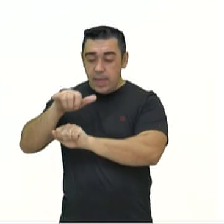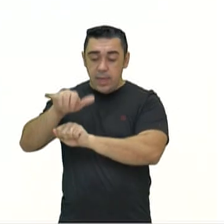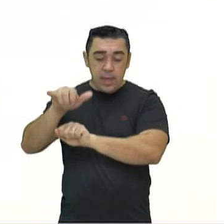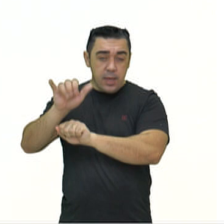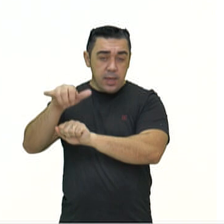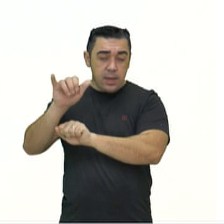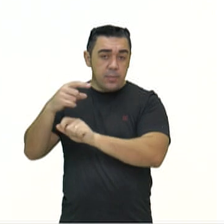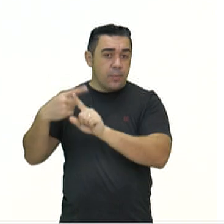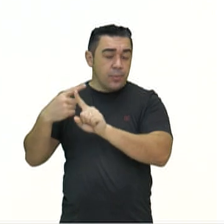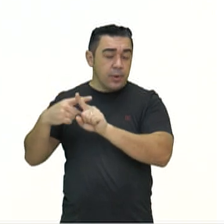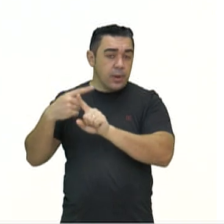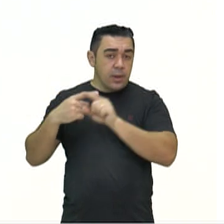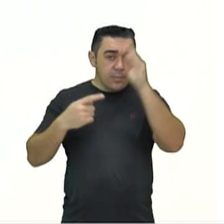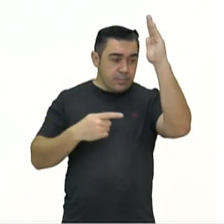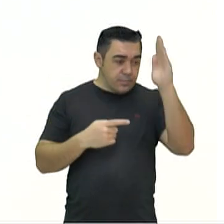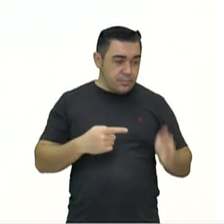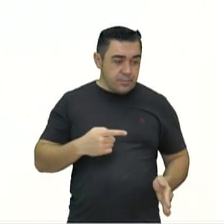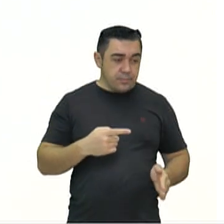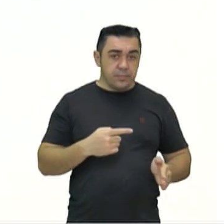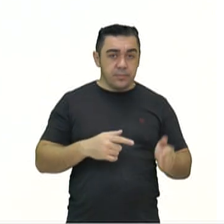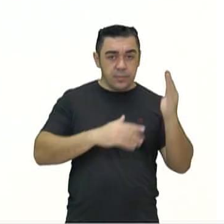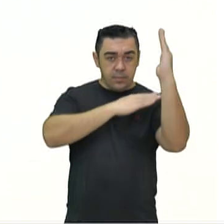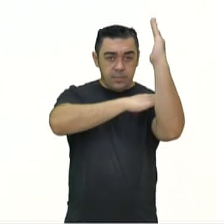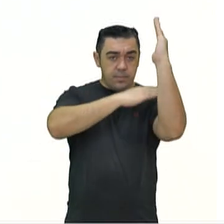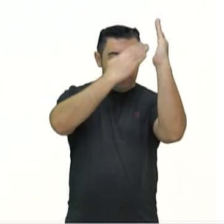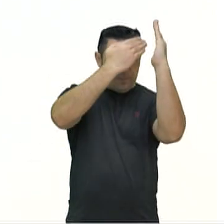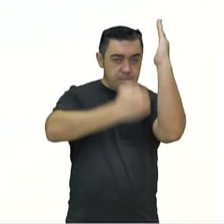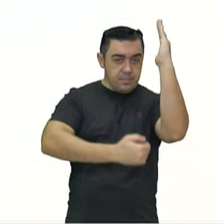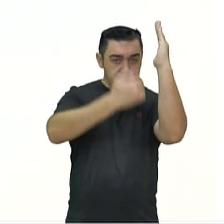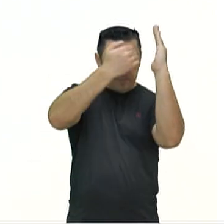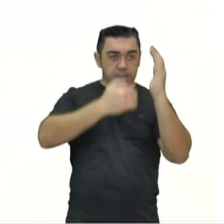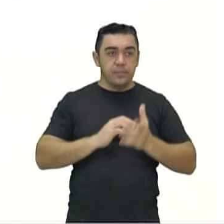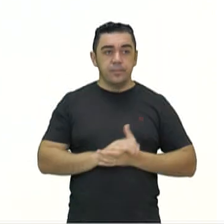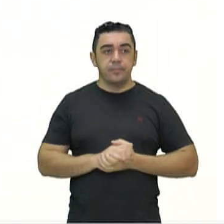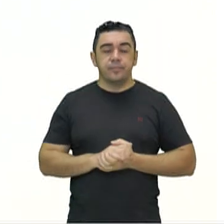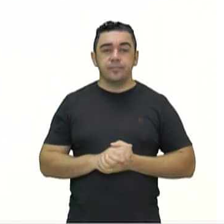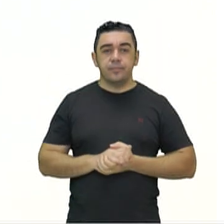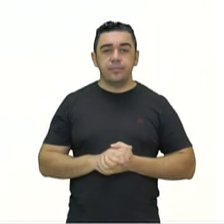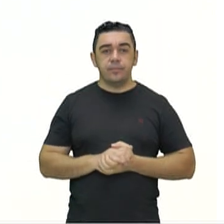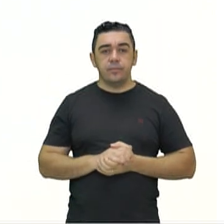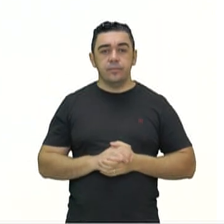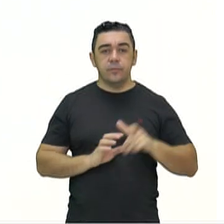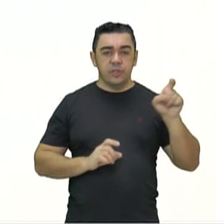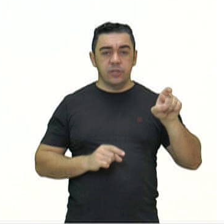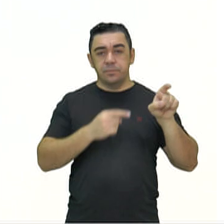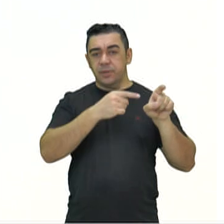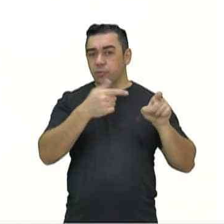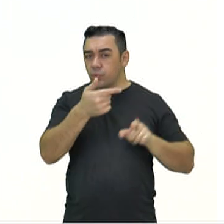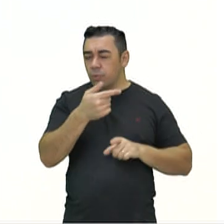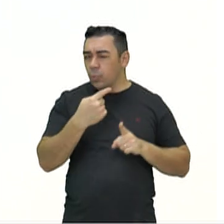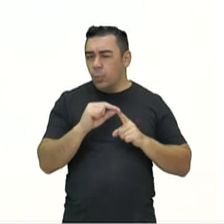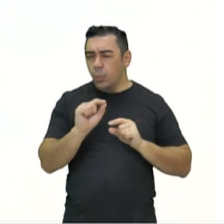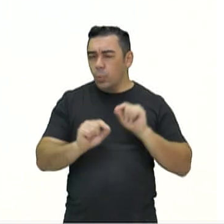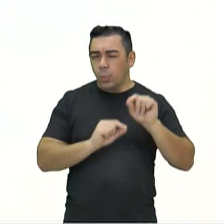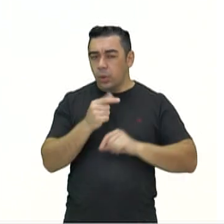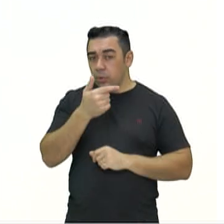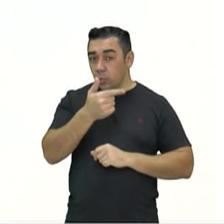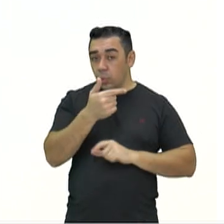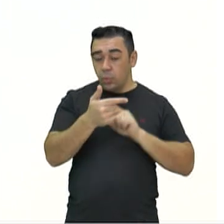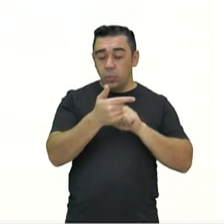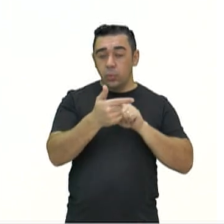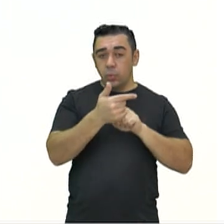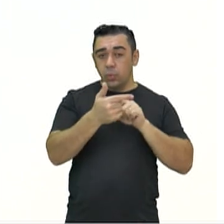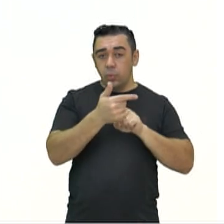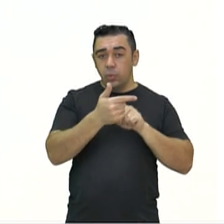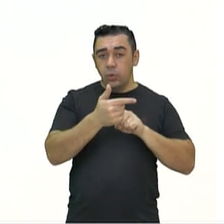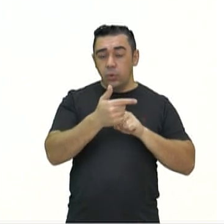paralelo a Y. Então, x menos 2, o que é esse 2? É o x